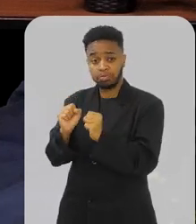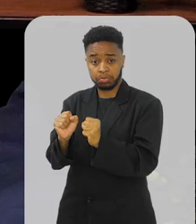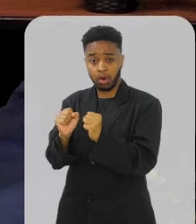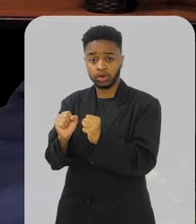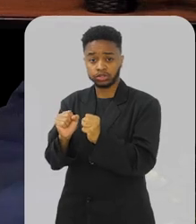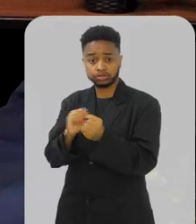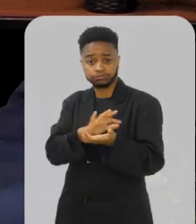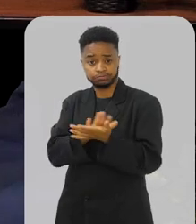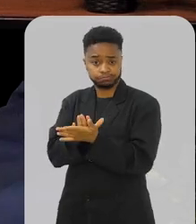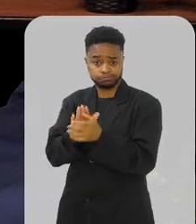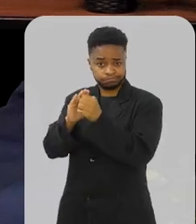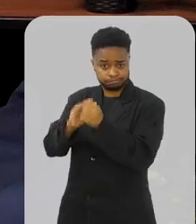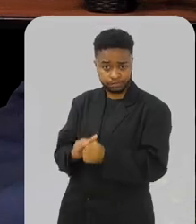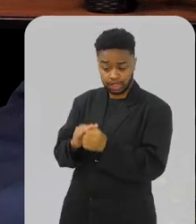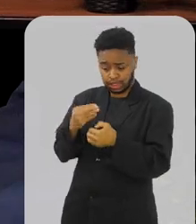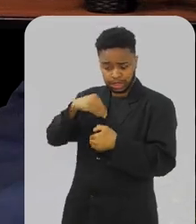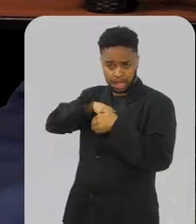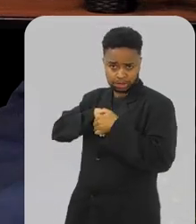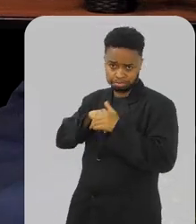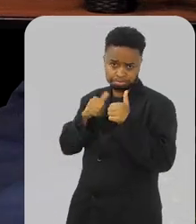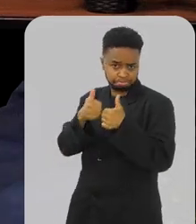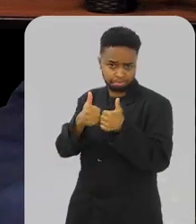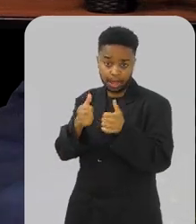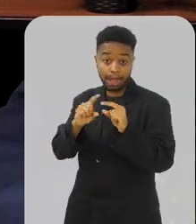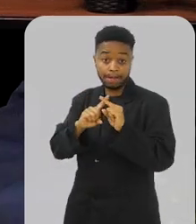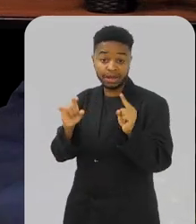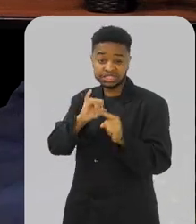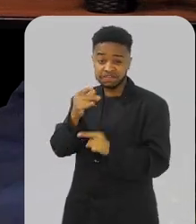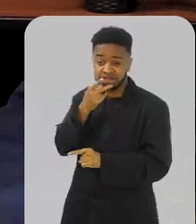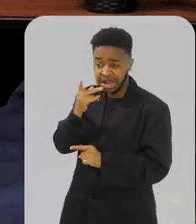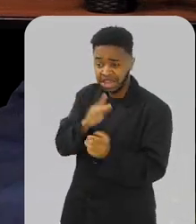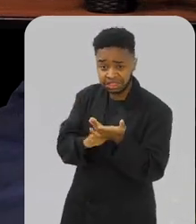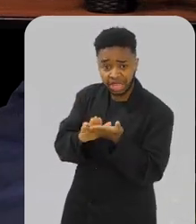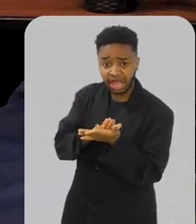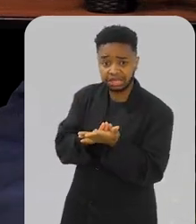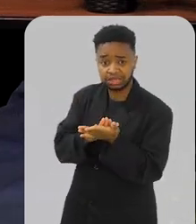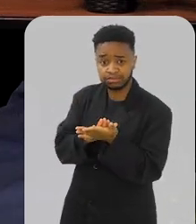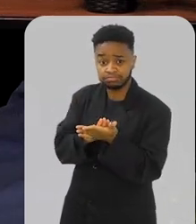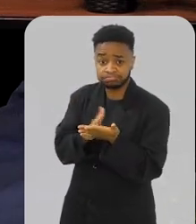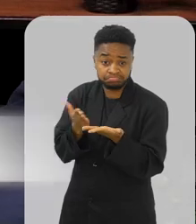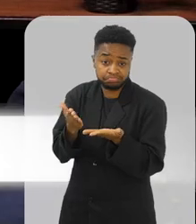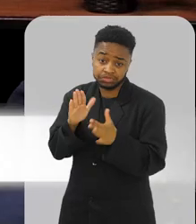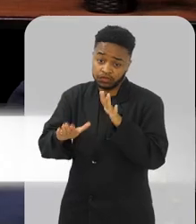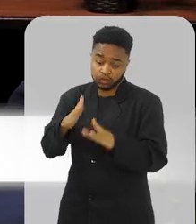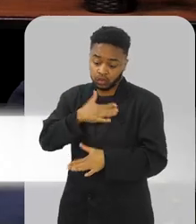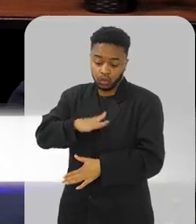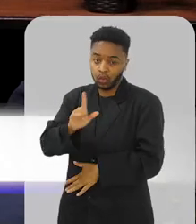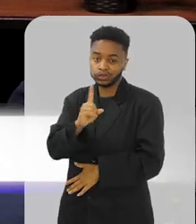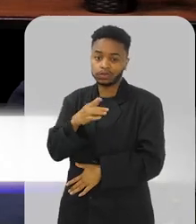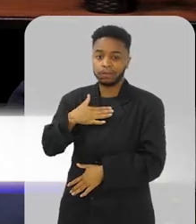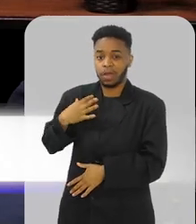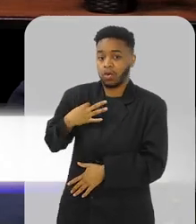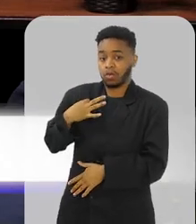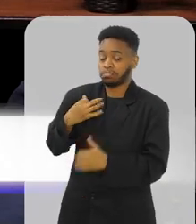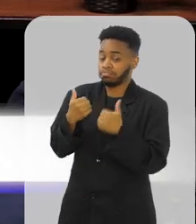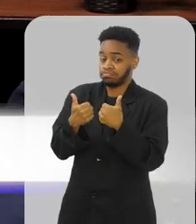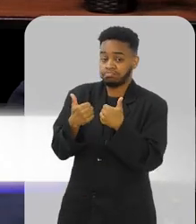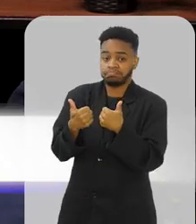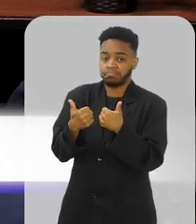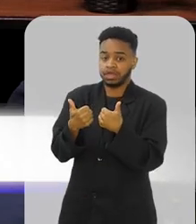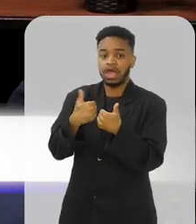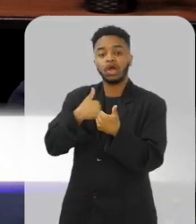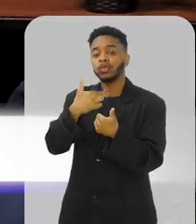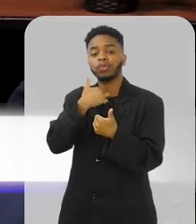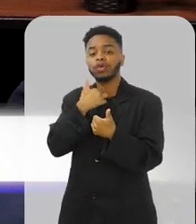estar sendo intolerante por dentro. Mas se você não verbalizou, você pode não ter gostado da minha roupa. Então eu não posso